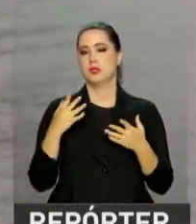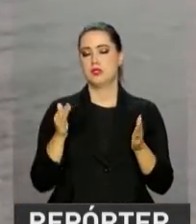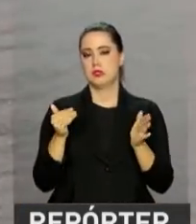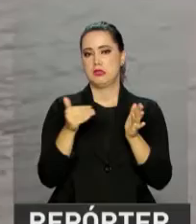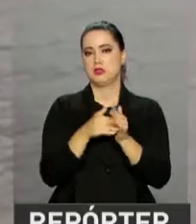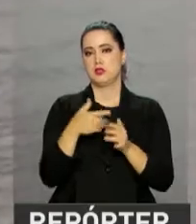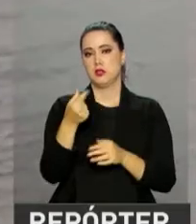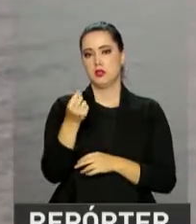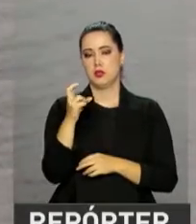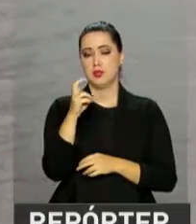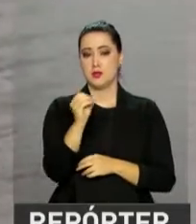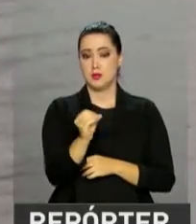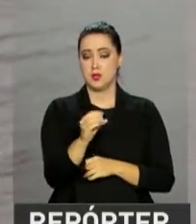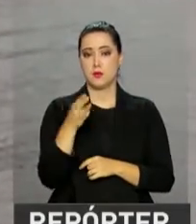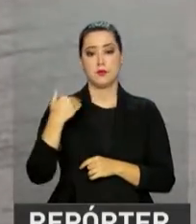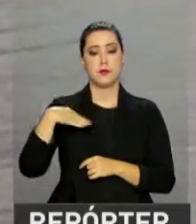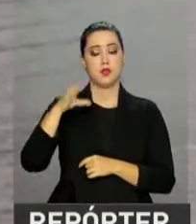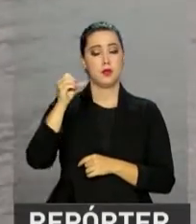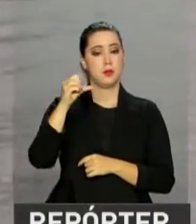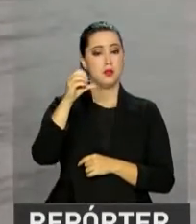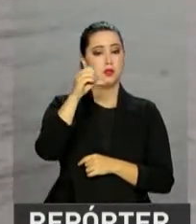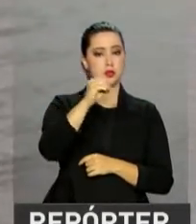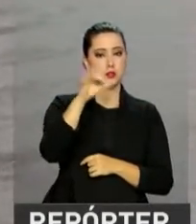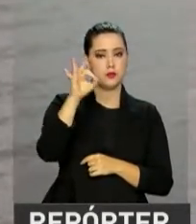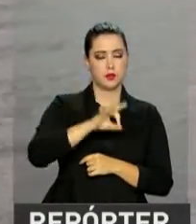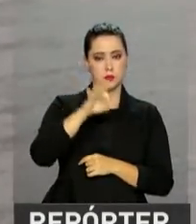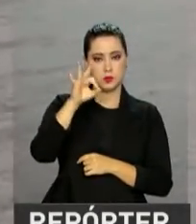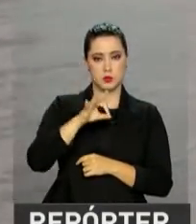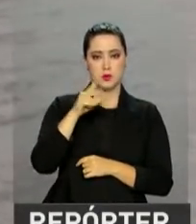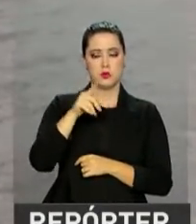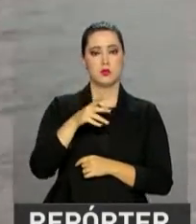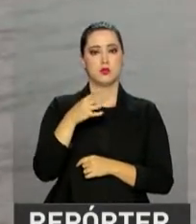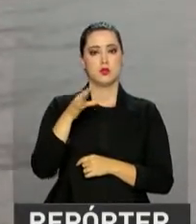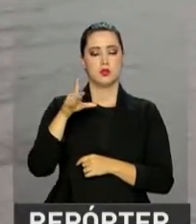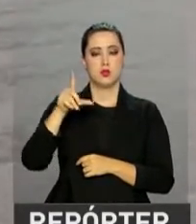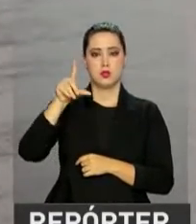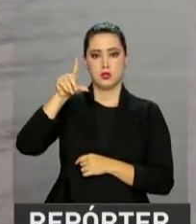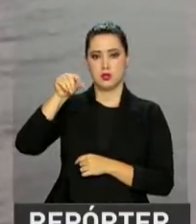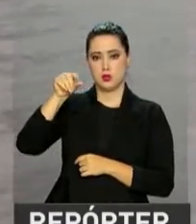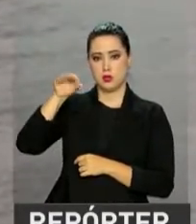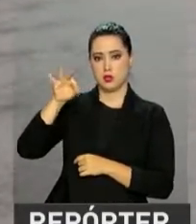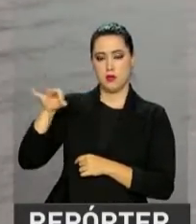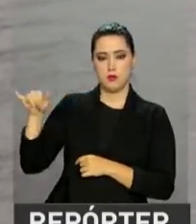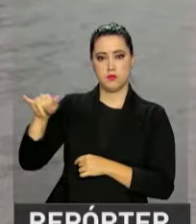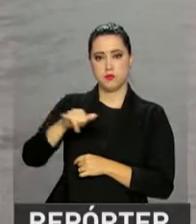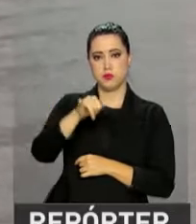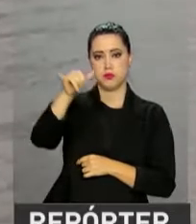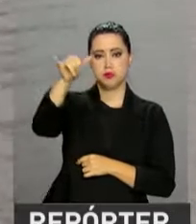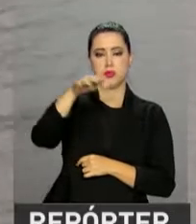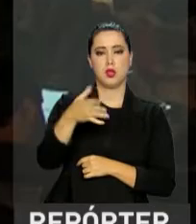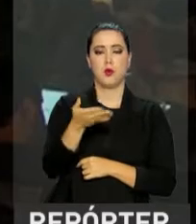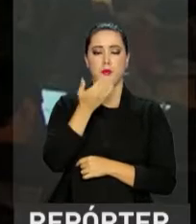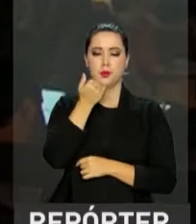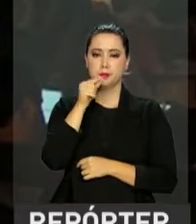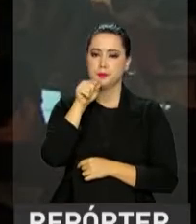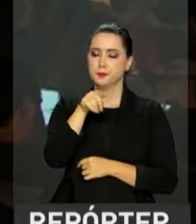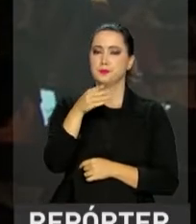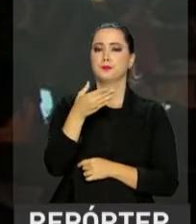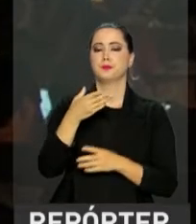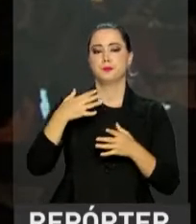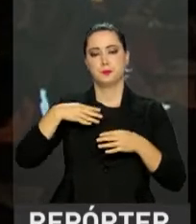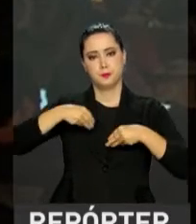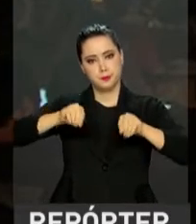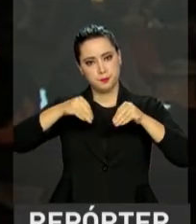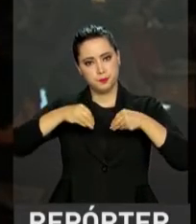2050 cerca de 99% das aves marinhas tenham ingerido esses resíduos e para tentar